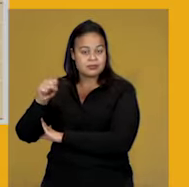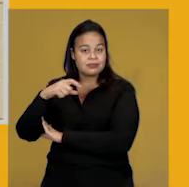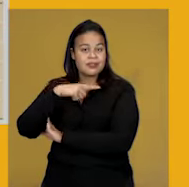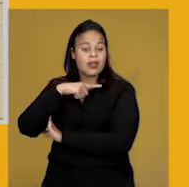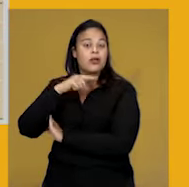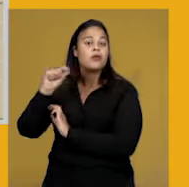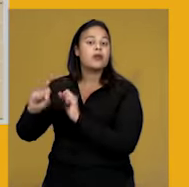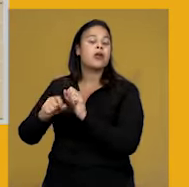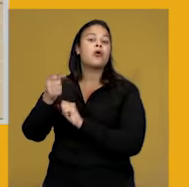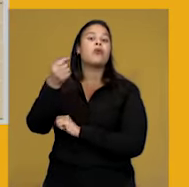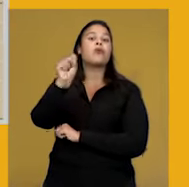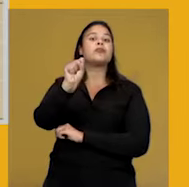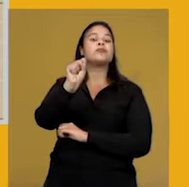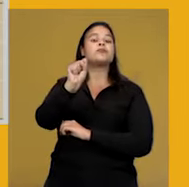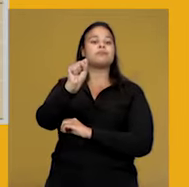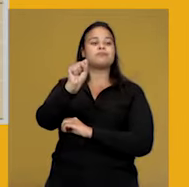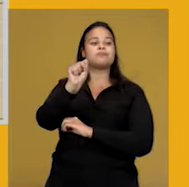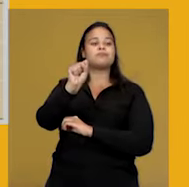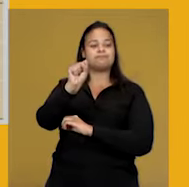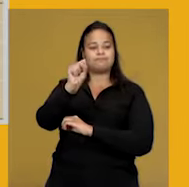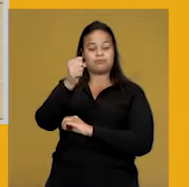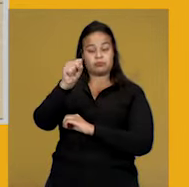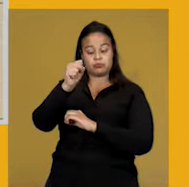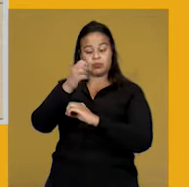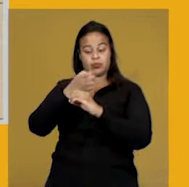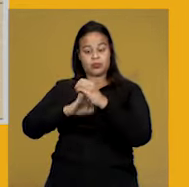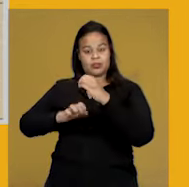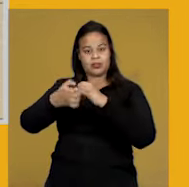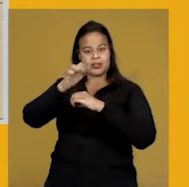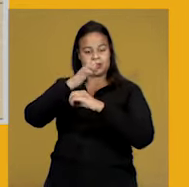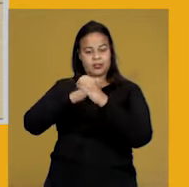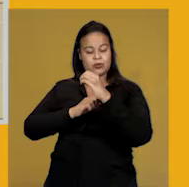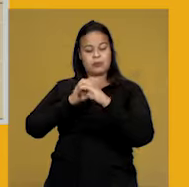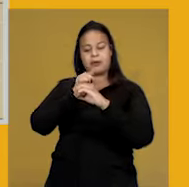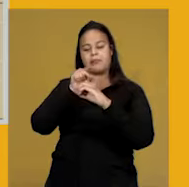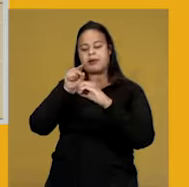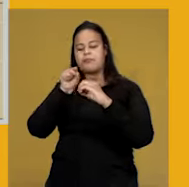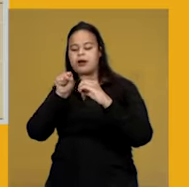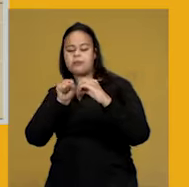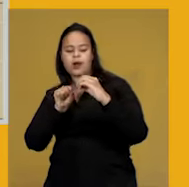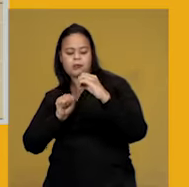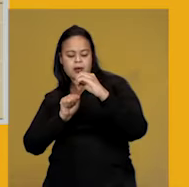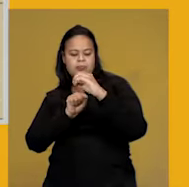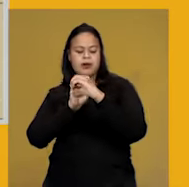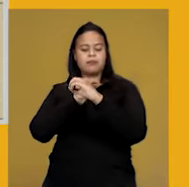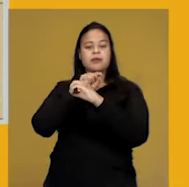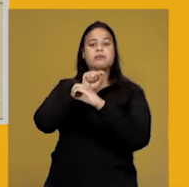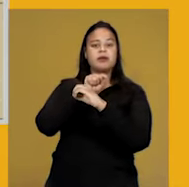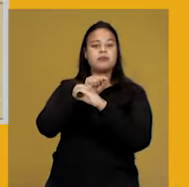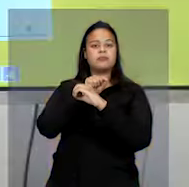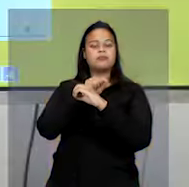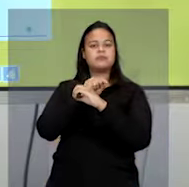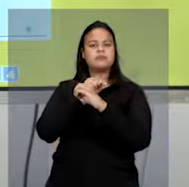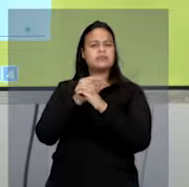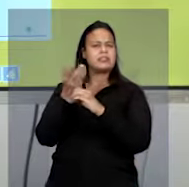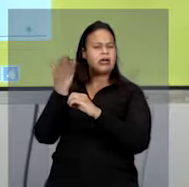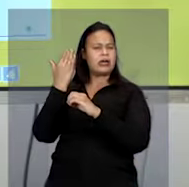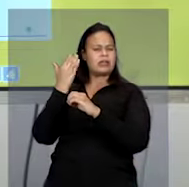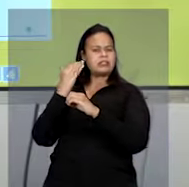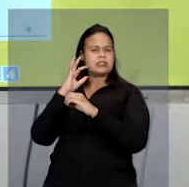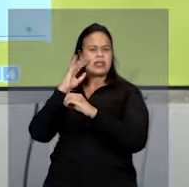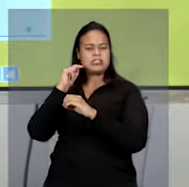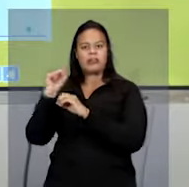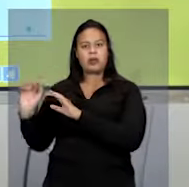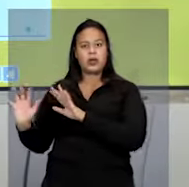camada. Até pouco tempo atrás, achava que os gases nobres não reagiriam com nenhuma